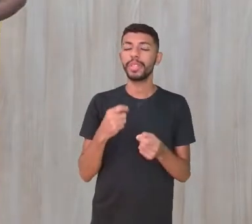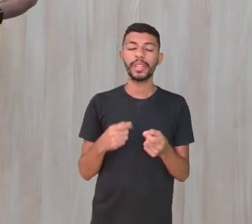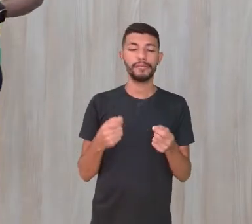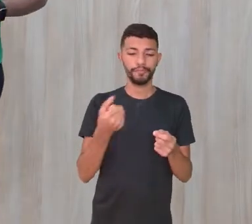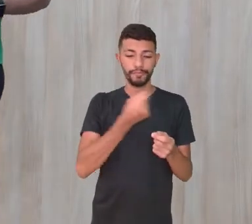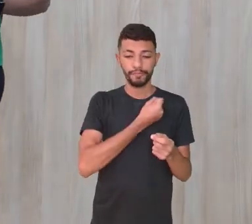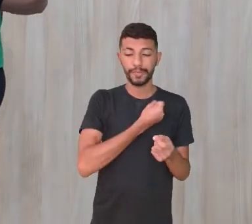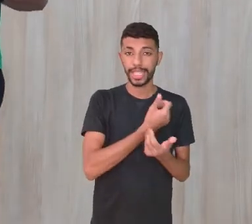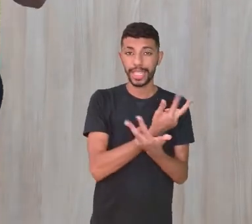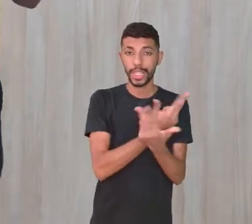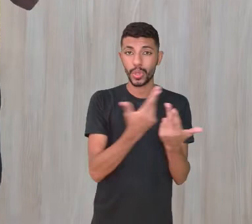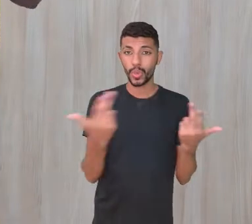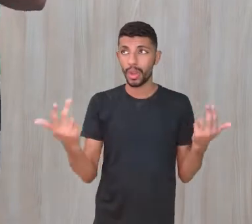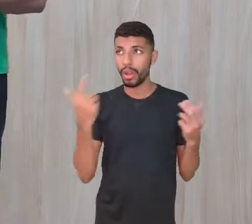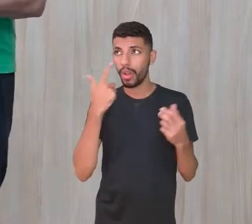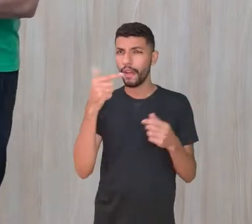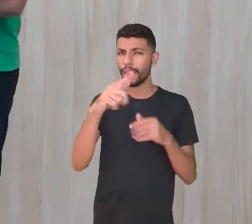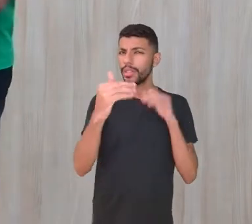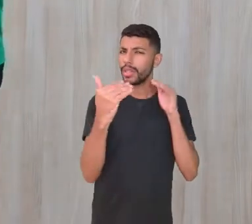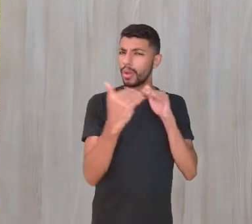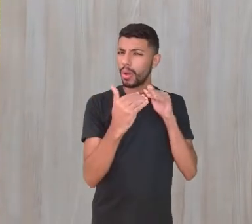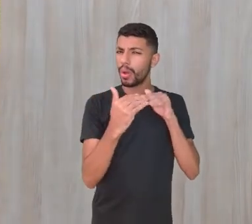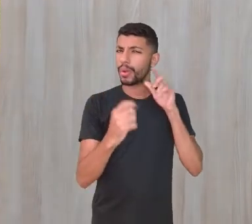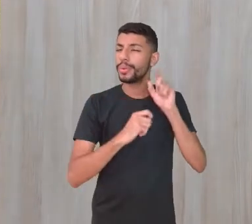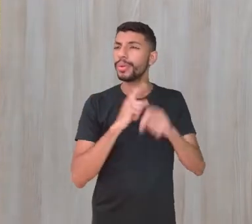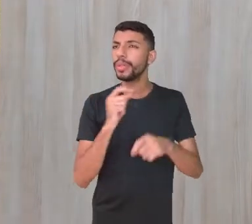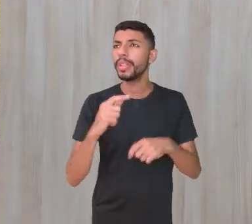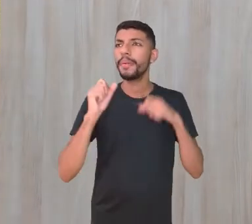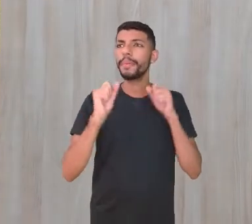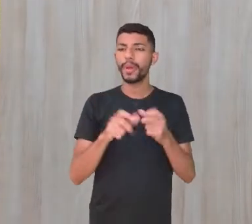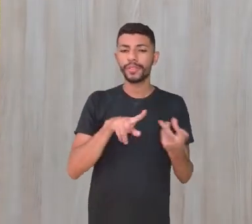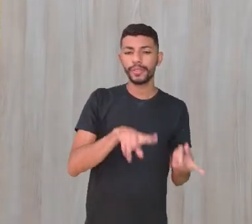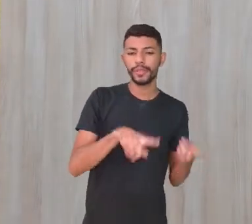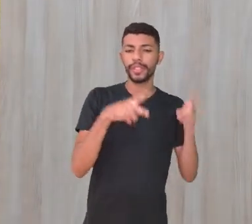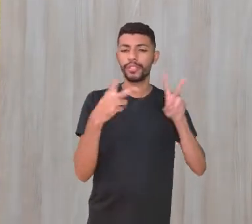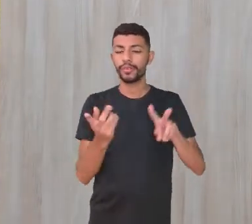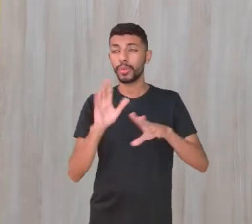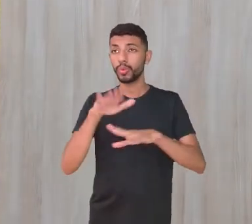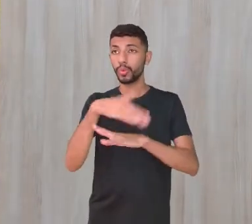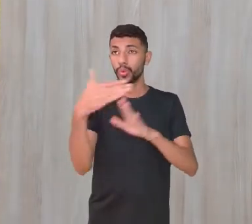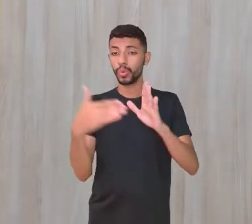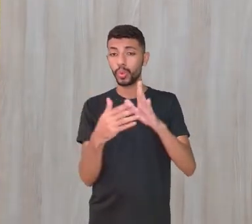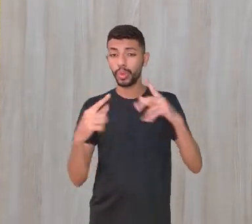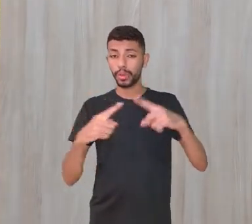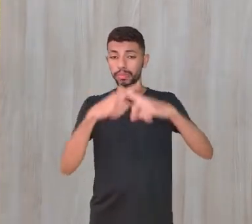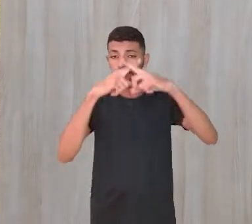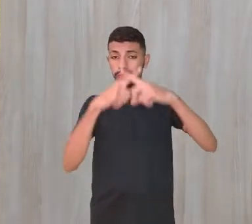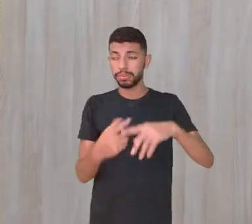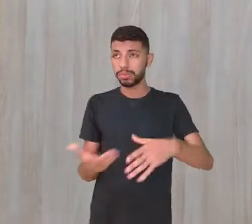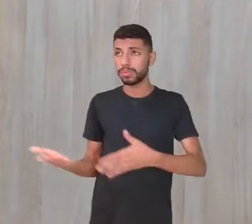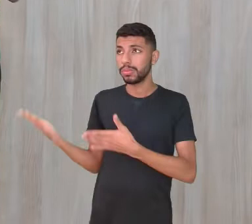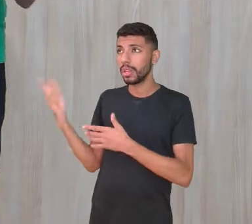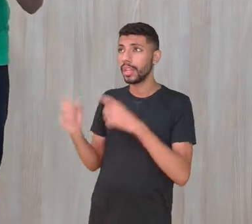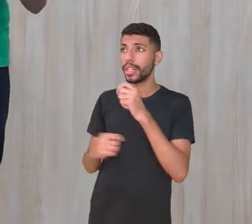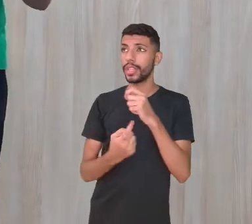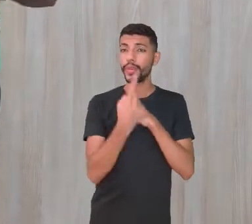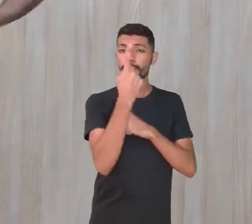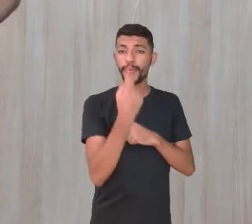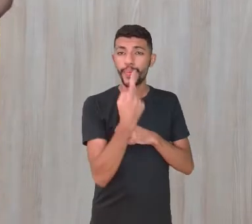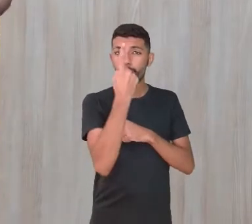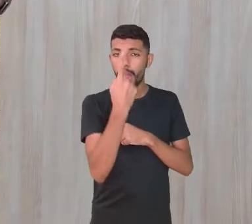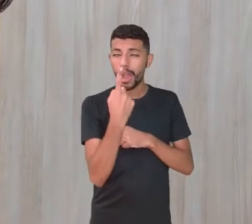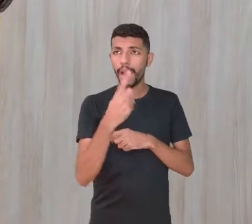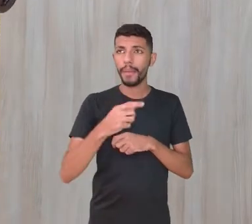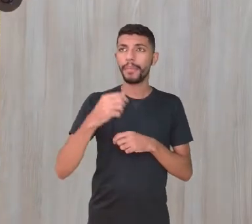iguais. Tu concorda comigo que eu posso transformar toda essa multiplicação aqui em uma única potência de